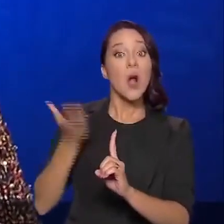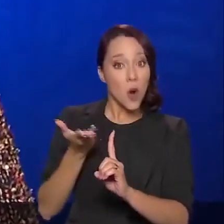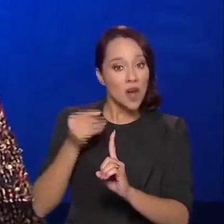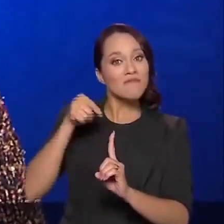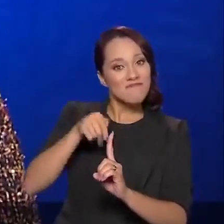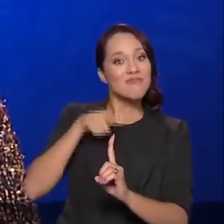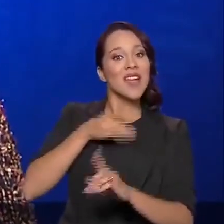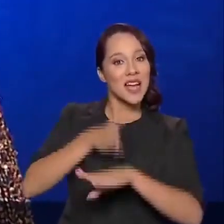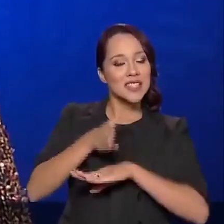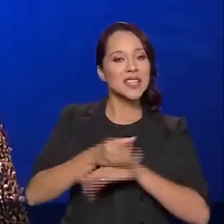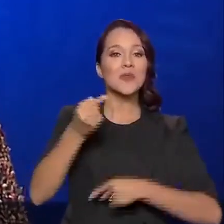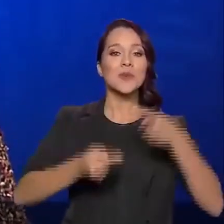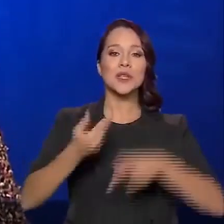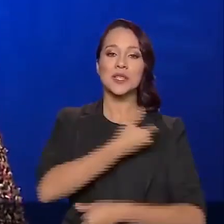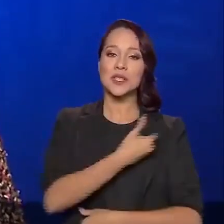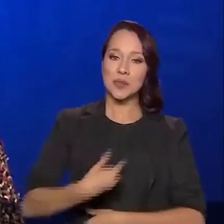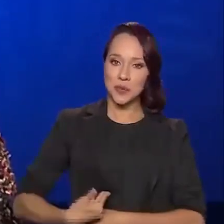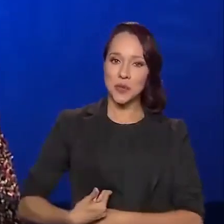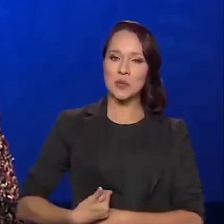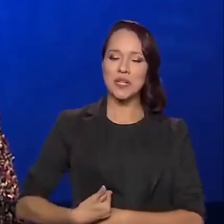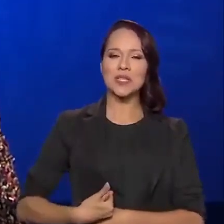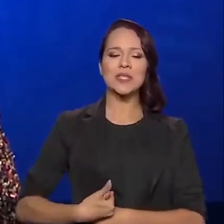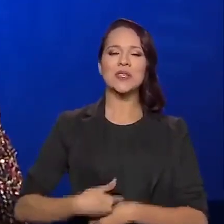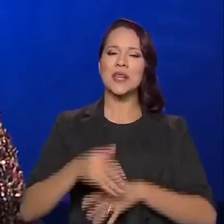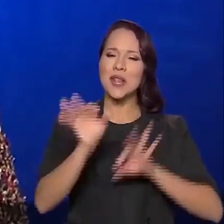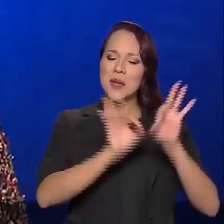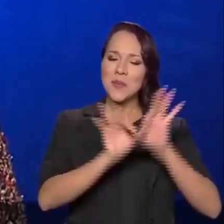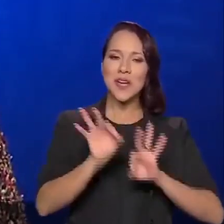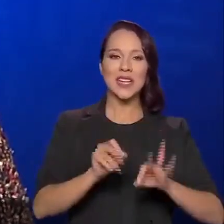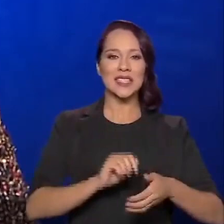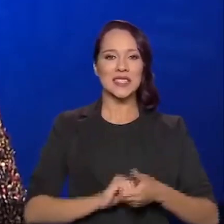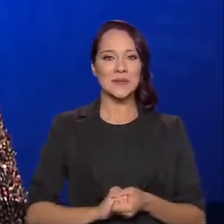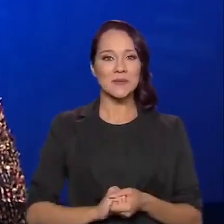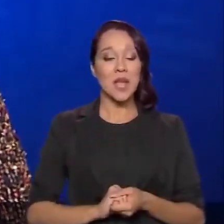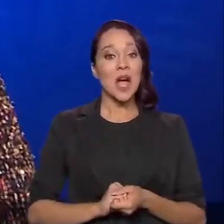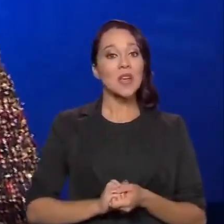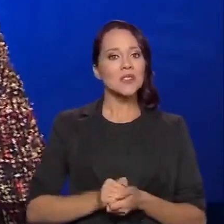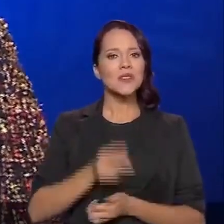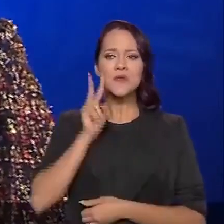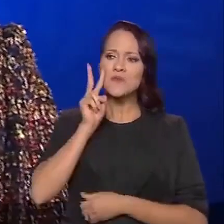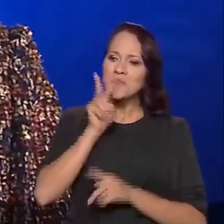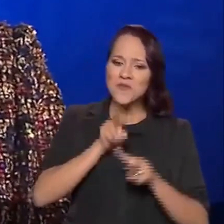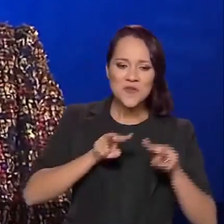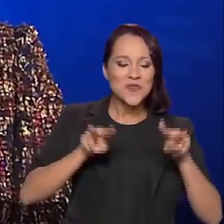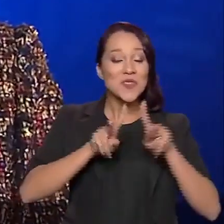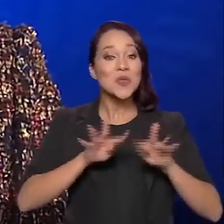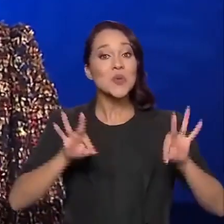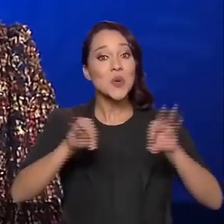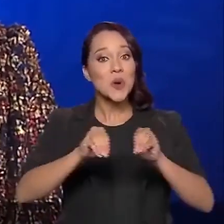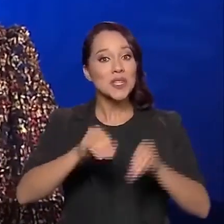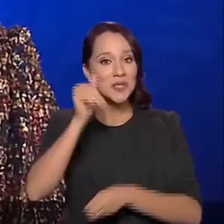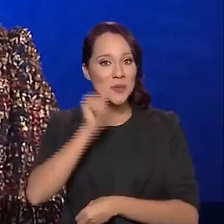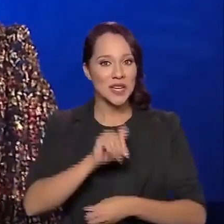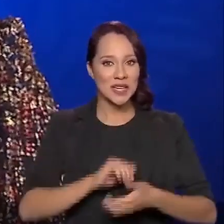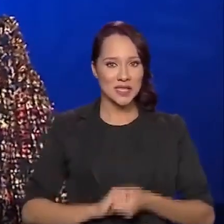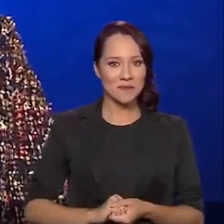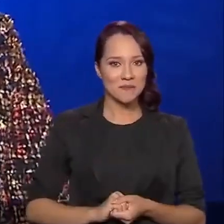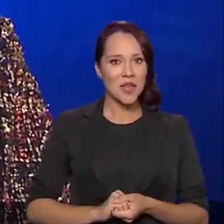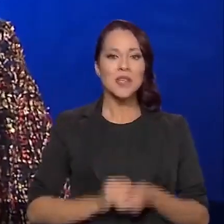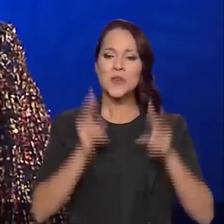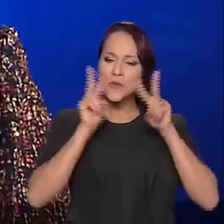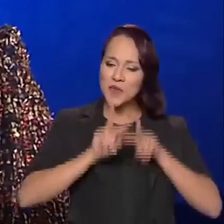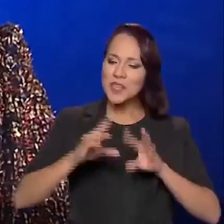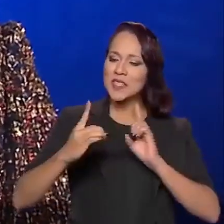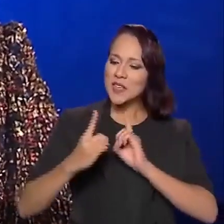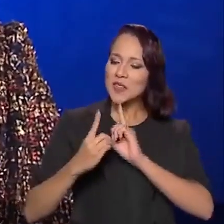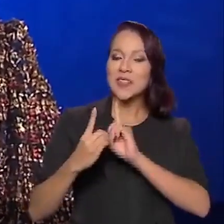têm acesso a políticas públicas estruturadas. Enxergamos todas as mulheres. São